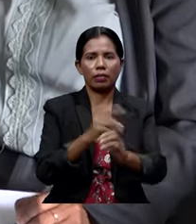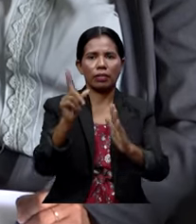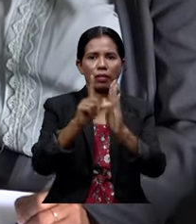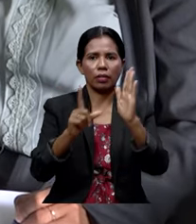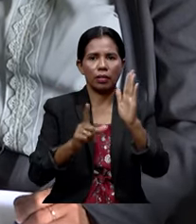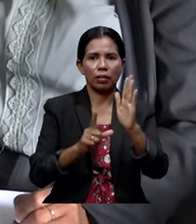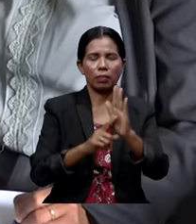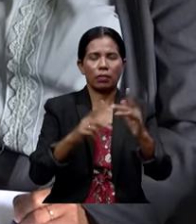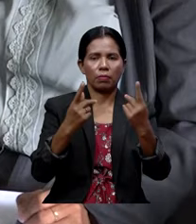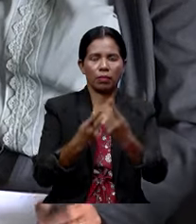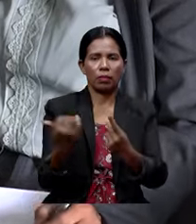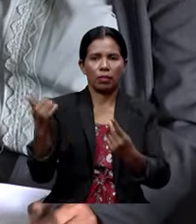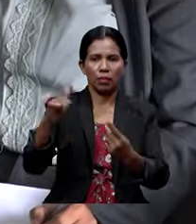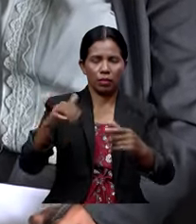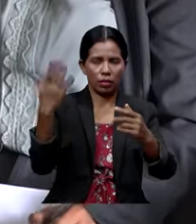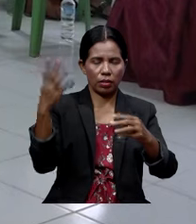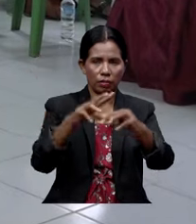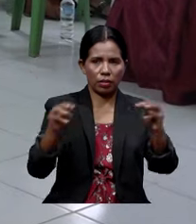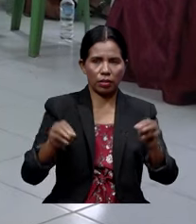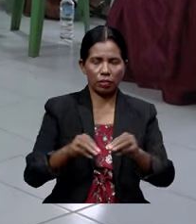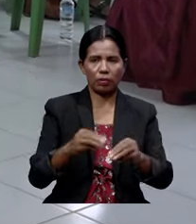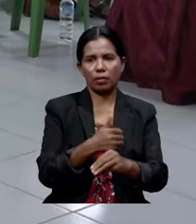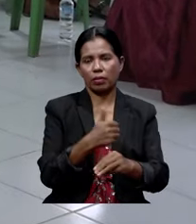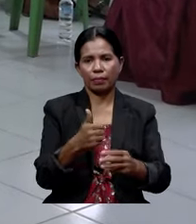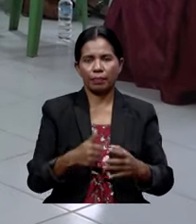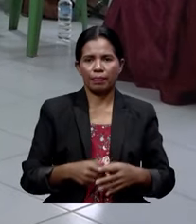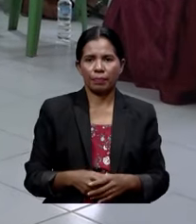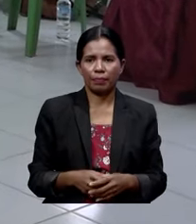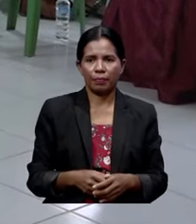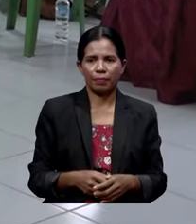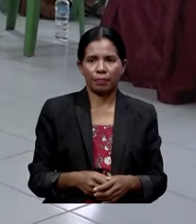empresário sira e a município sira selo. Abraão Amaral, felicita Borges, Gemen.